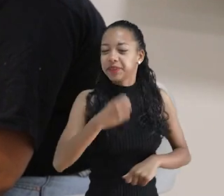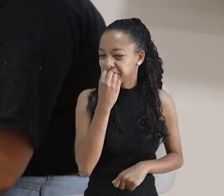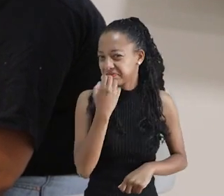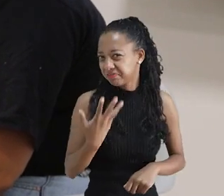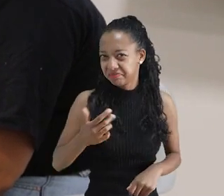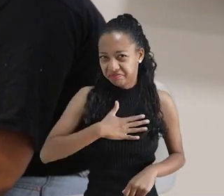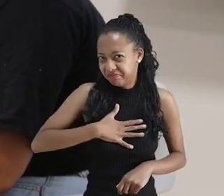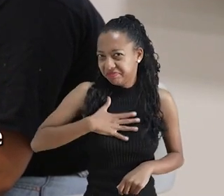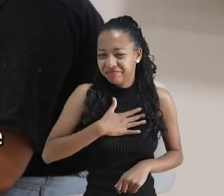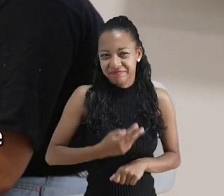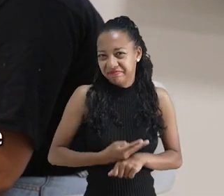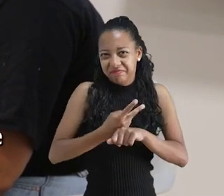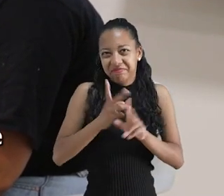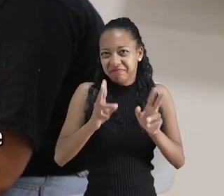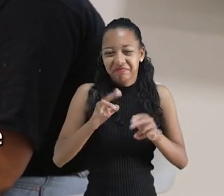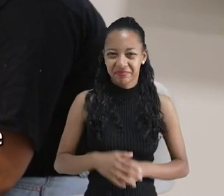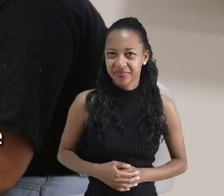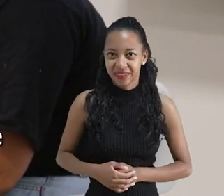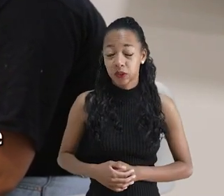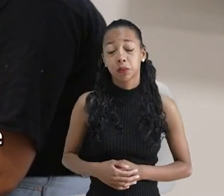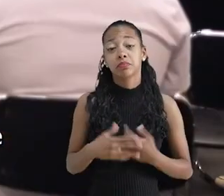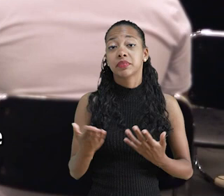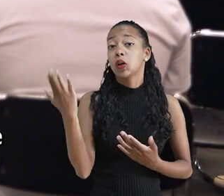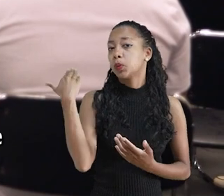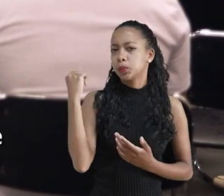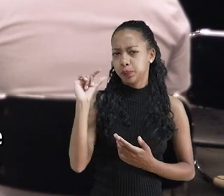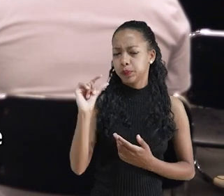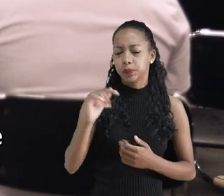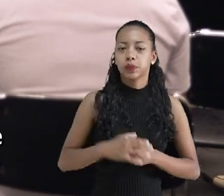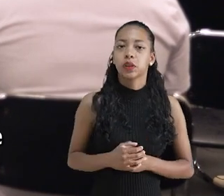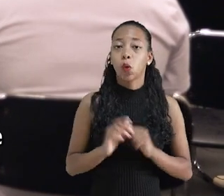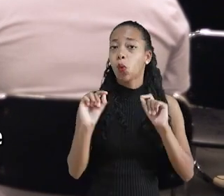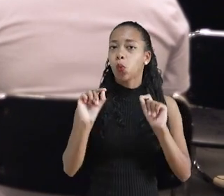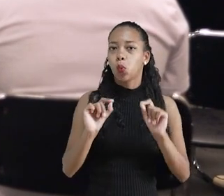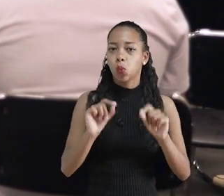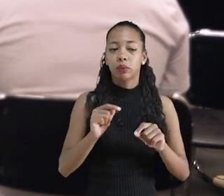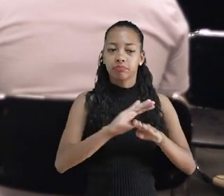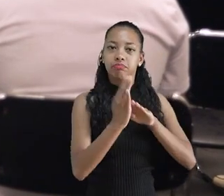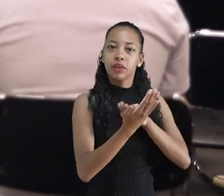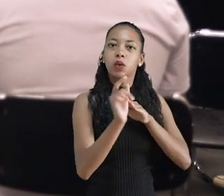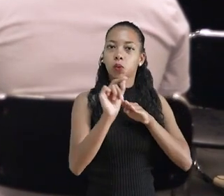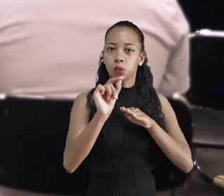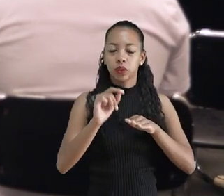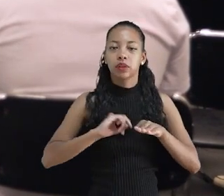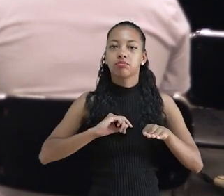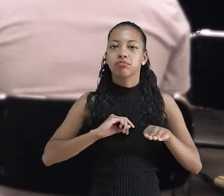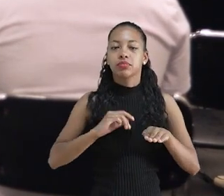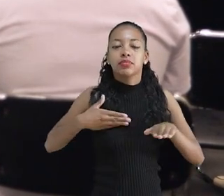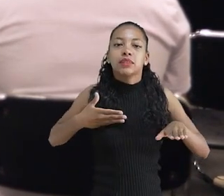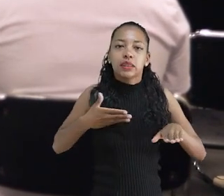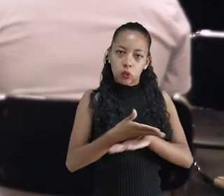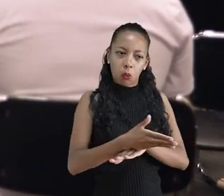E aí no final de 2014 Aconteceu uma situação extremamente grave e lamentável no bairro que foi uma chacina onde